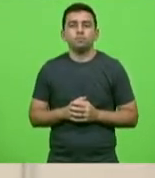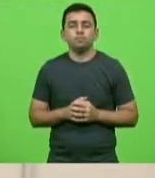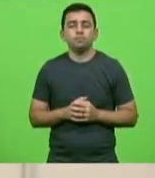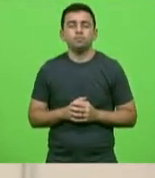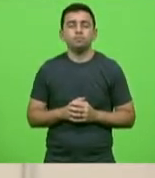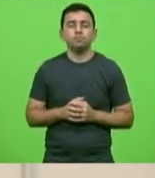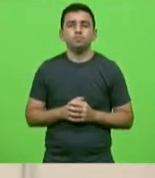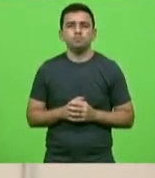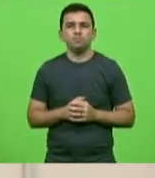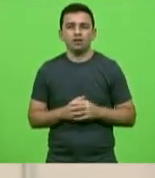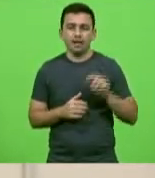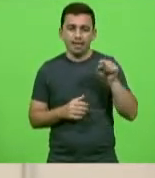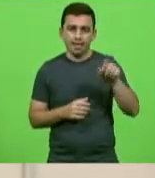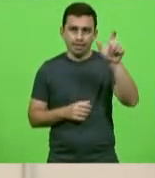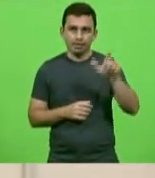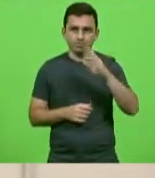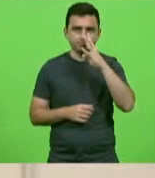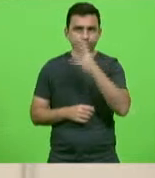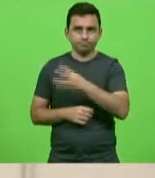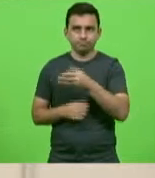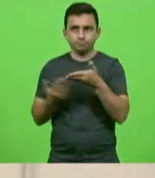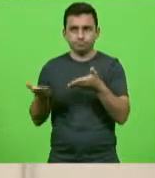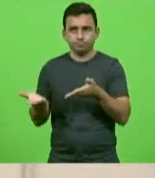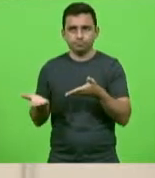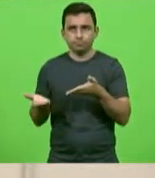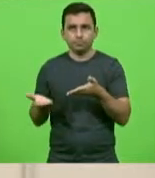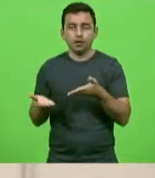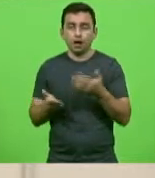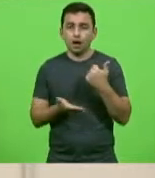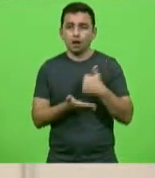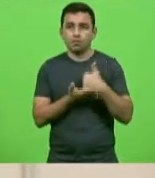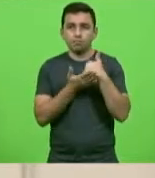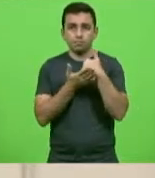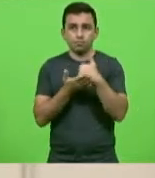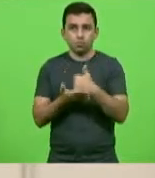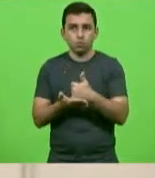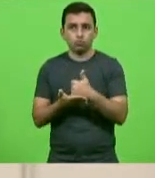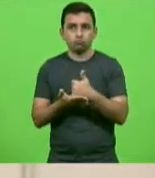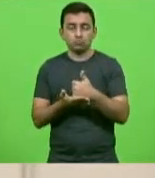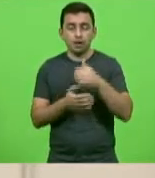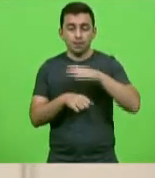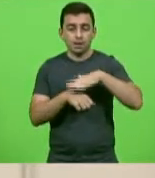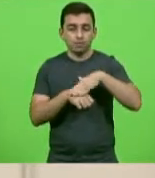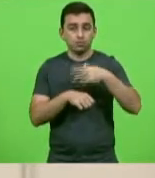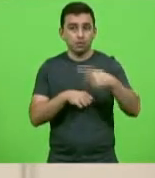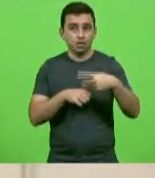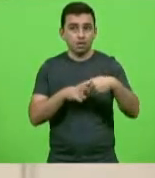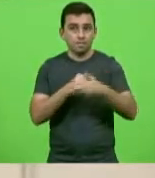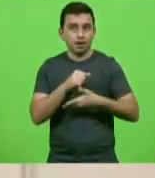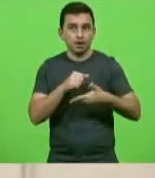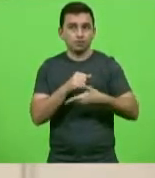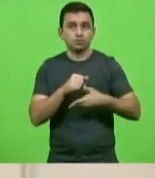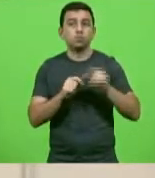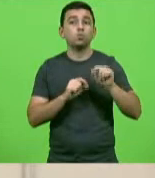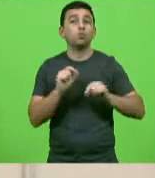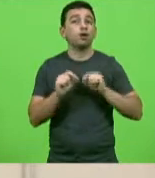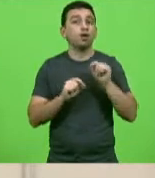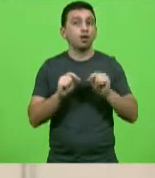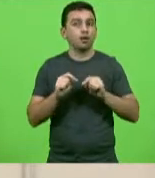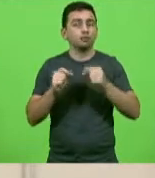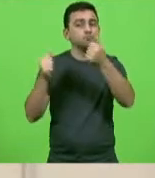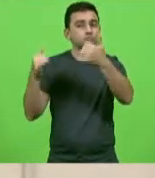os denunciantes apoiam a sua acusação em síntese no seguinte fato,